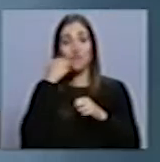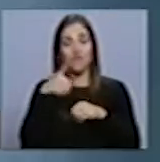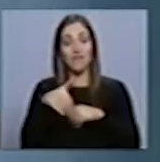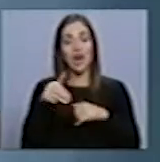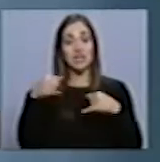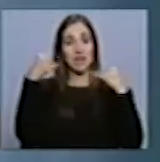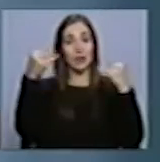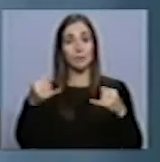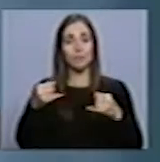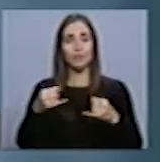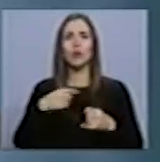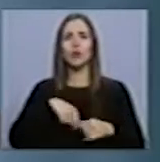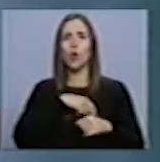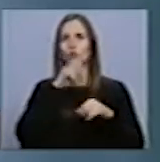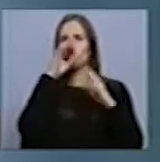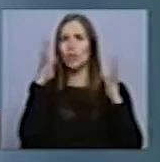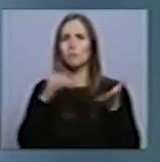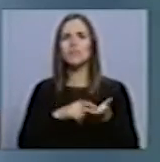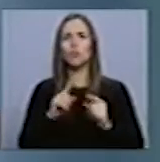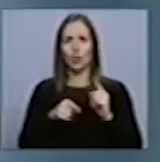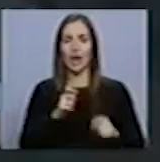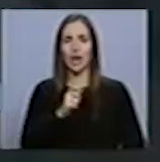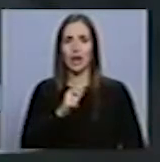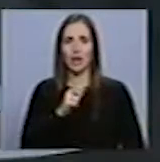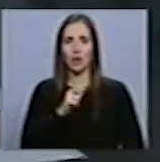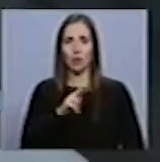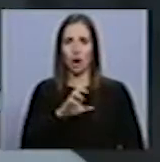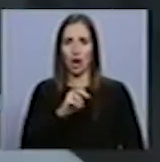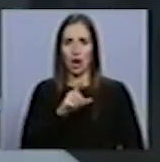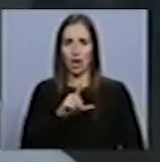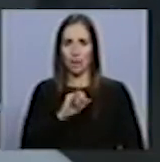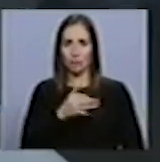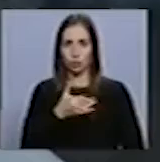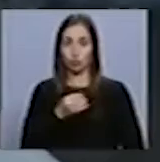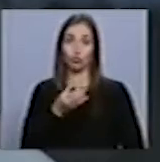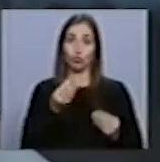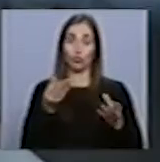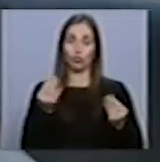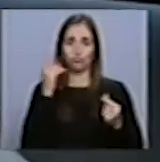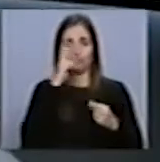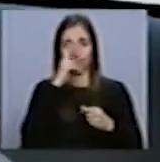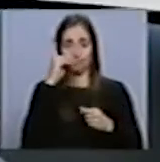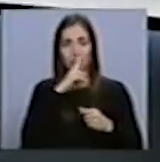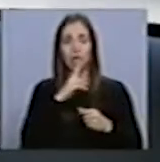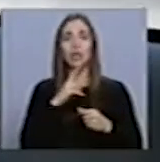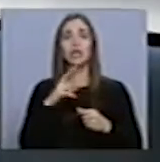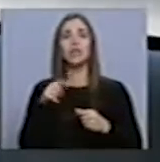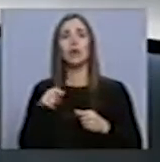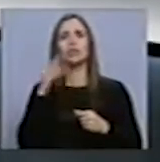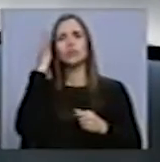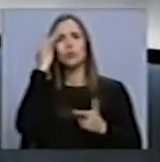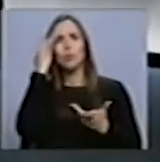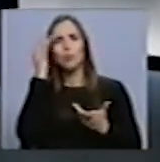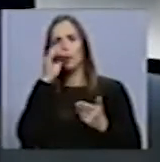precisamos estamos com 208 lyptus é essa cota de espécies e erro para a indústria o